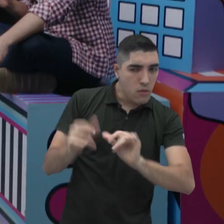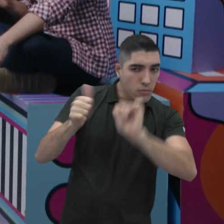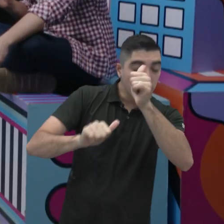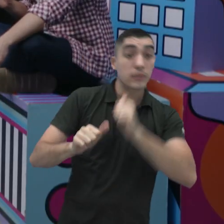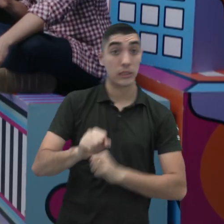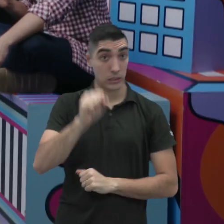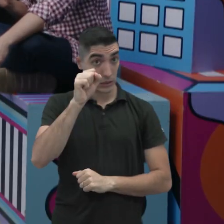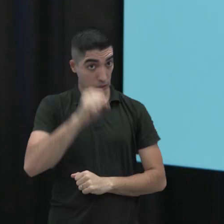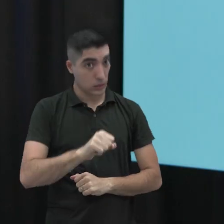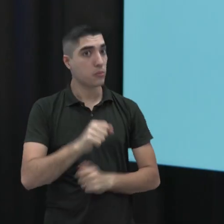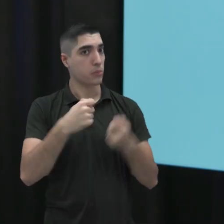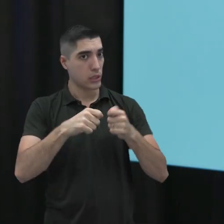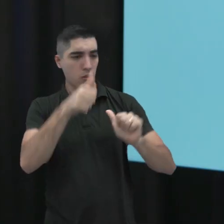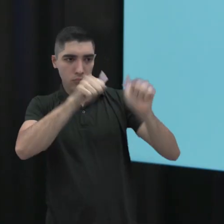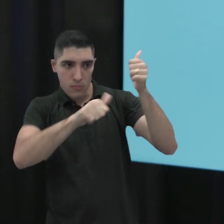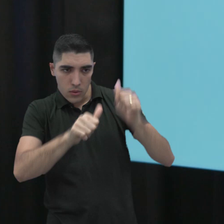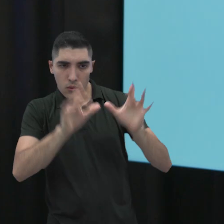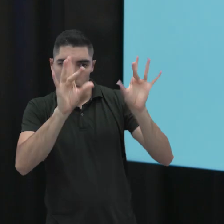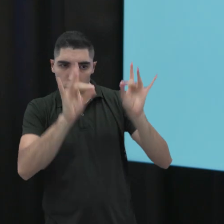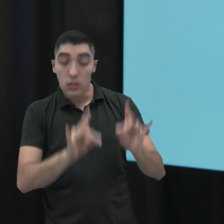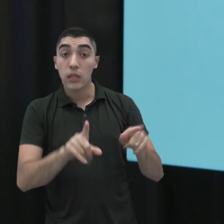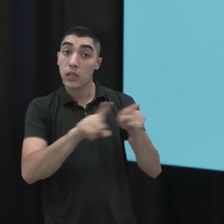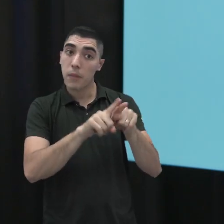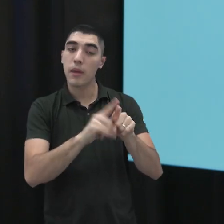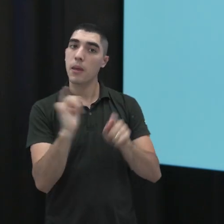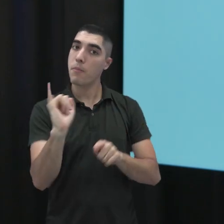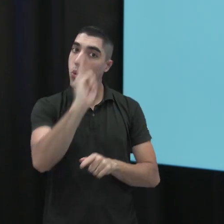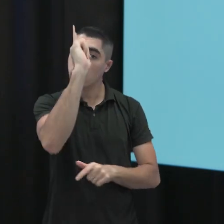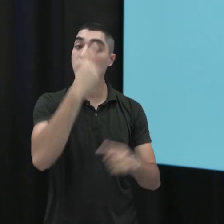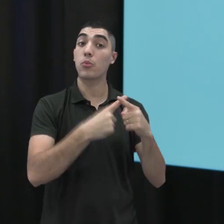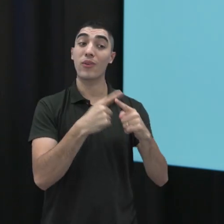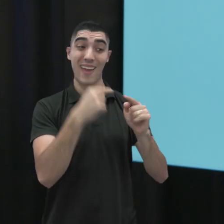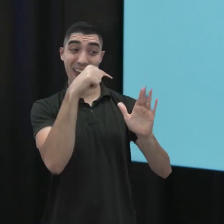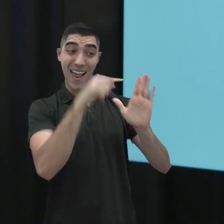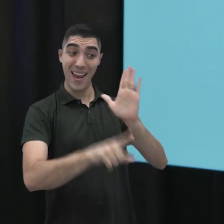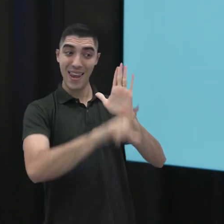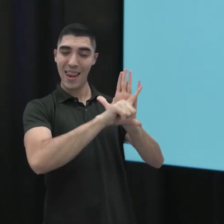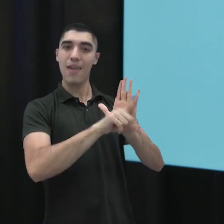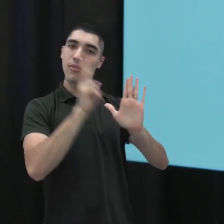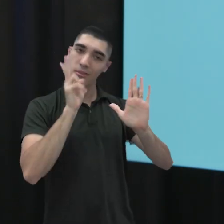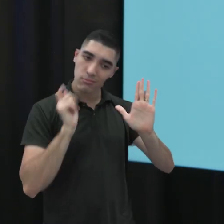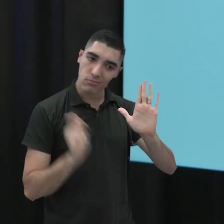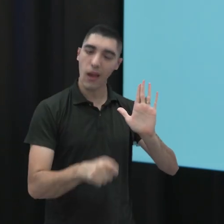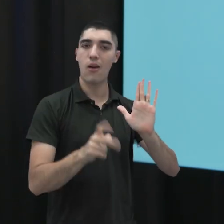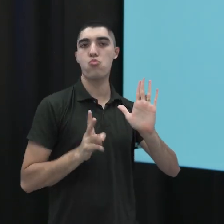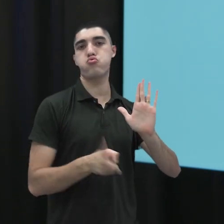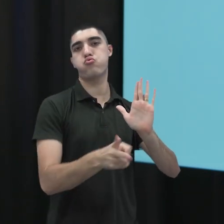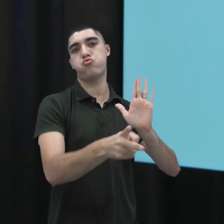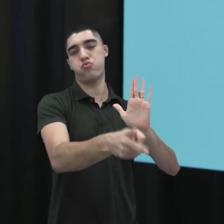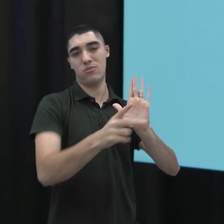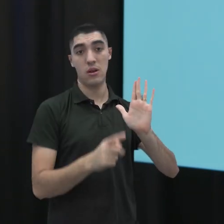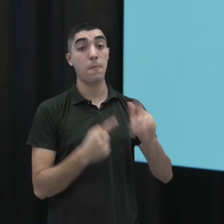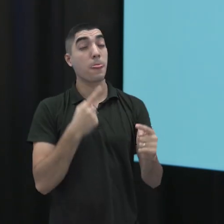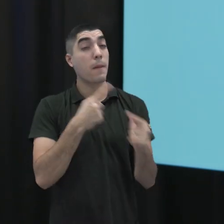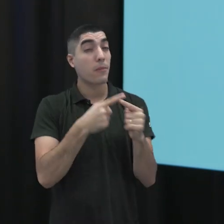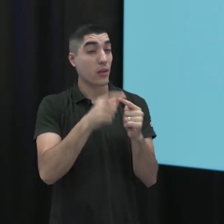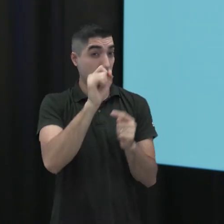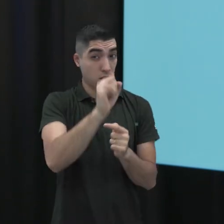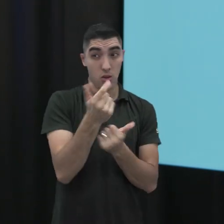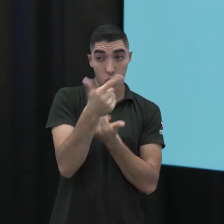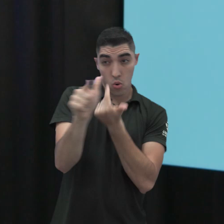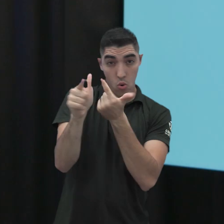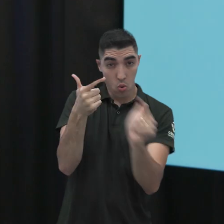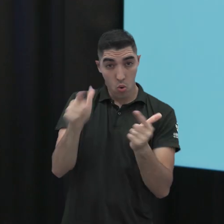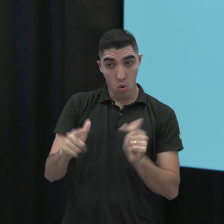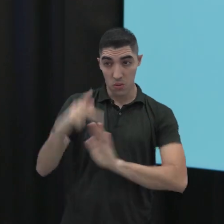é fiscalizada e ela é fundamental para a saúde dessa lei, né? Para a saúde do incentivo. Porque se começa a ter